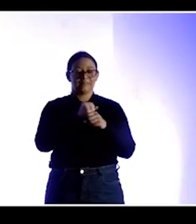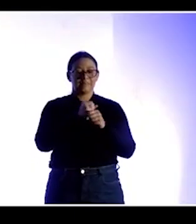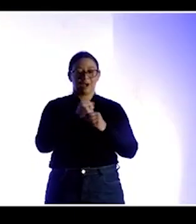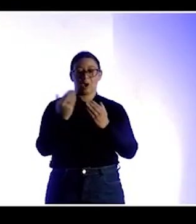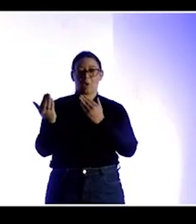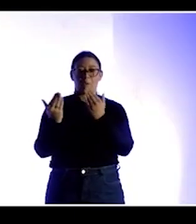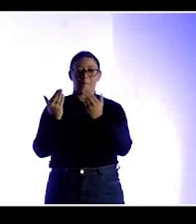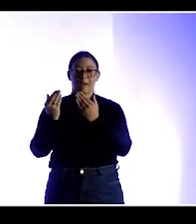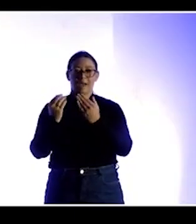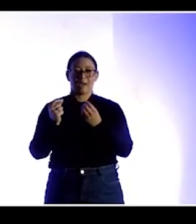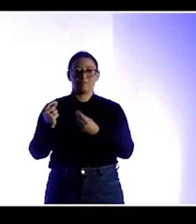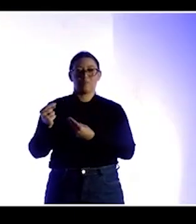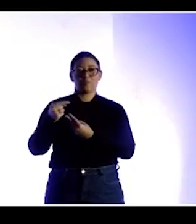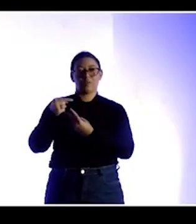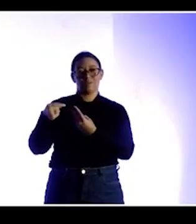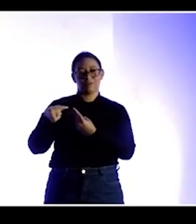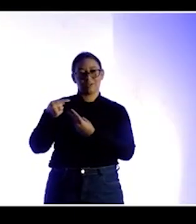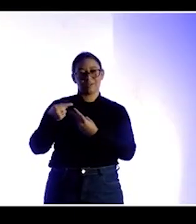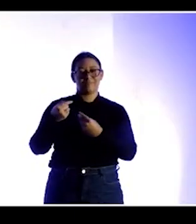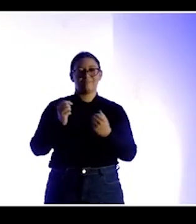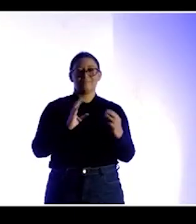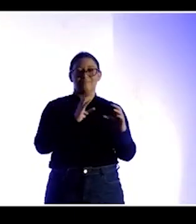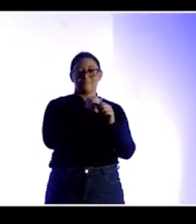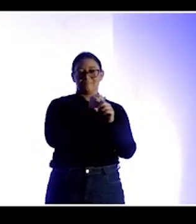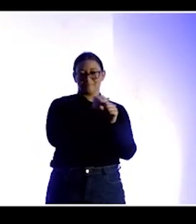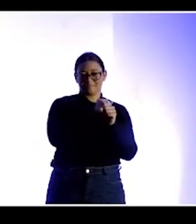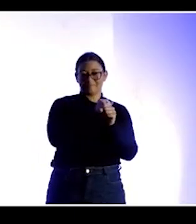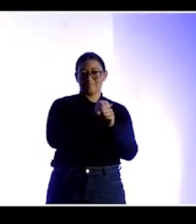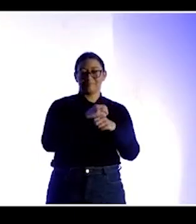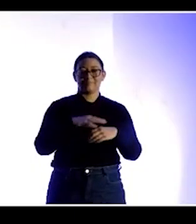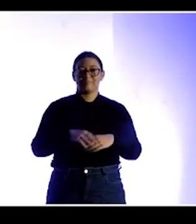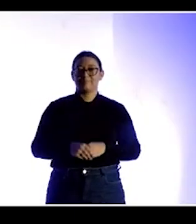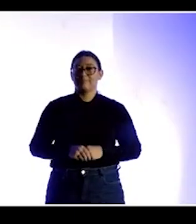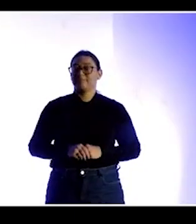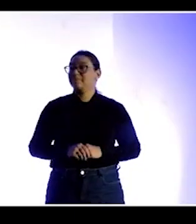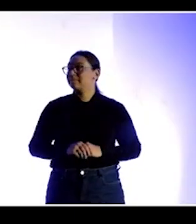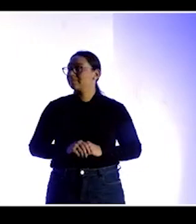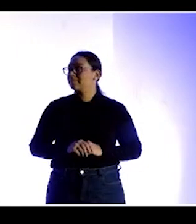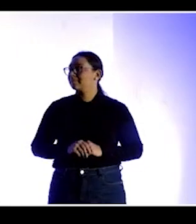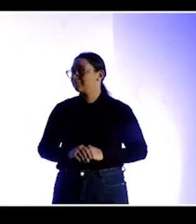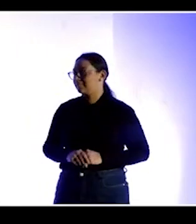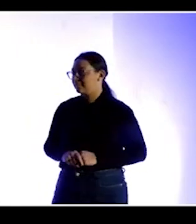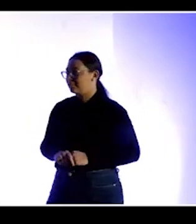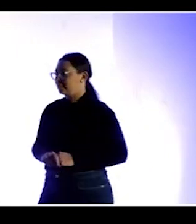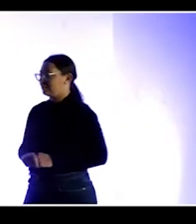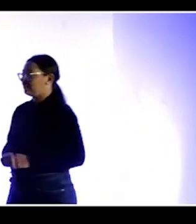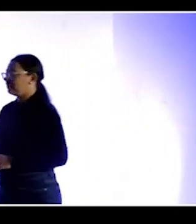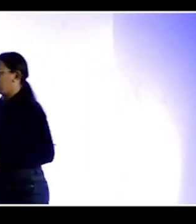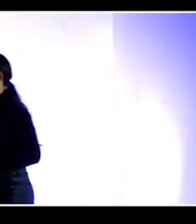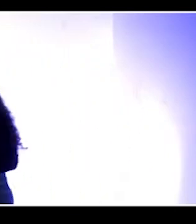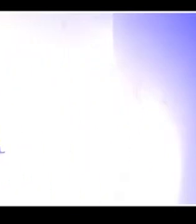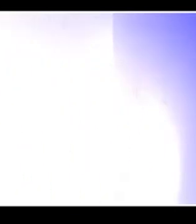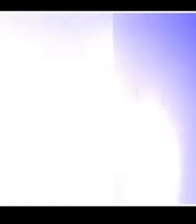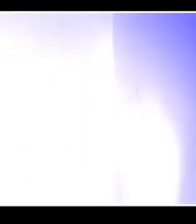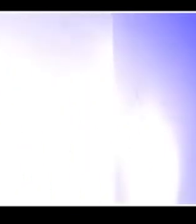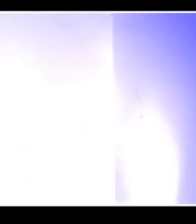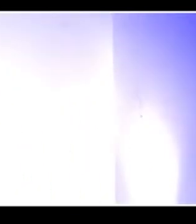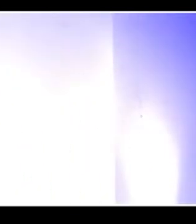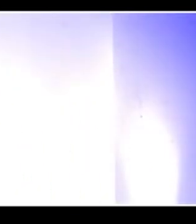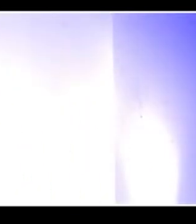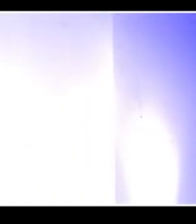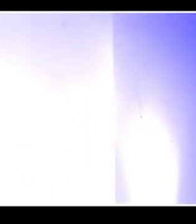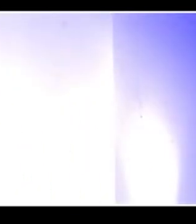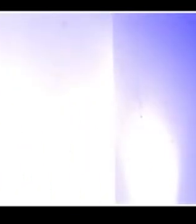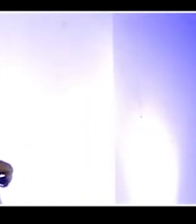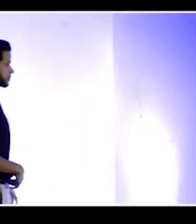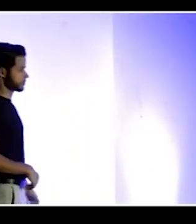as outras fontes de geração de energia elétrica no planeta. Mais um gráfico para vocês aqui. E agora eu vou mudar o eixo. O